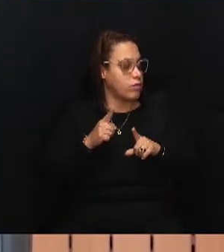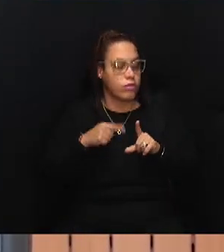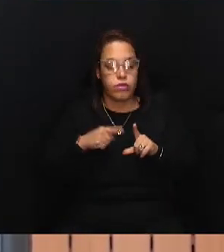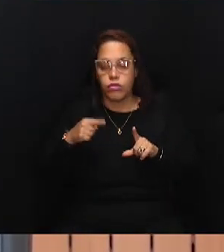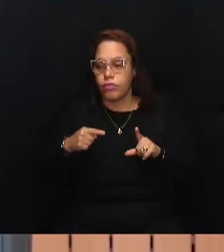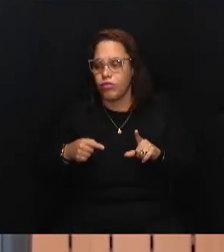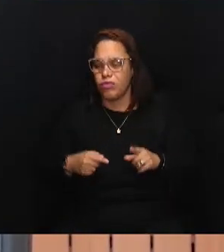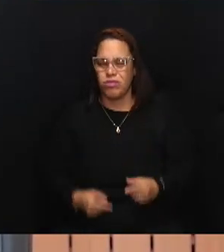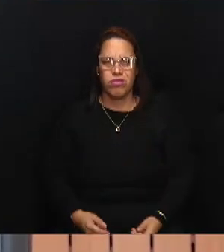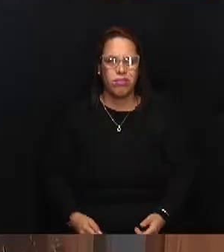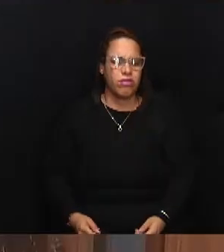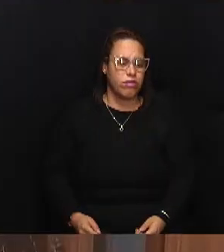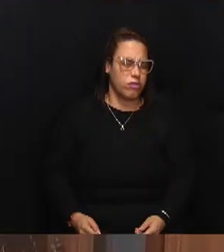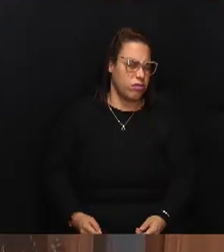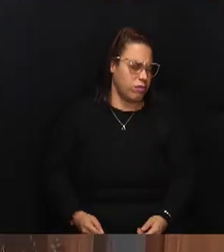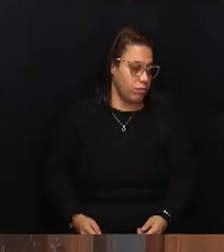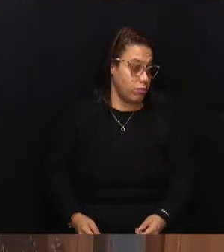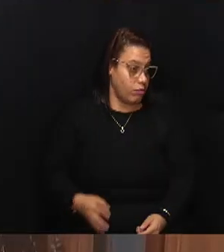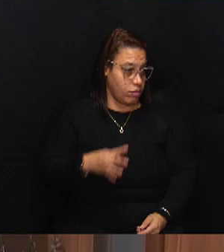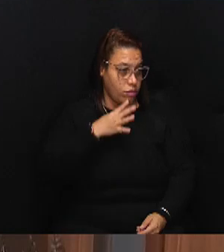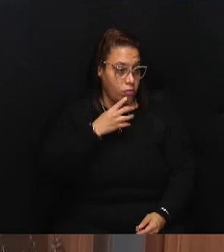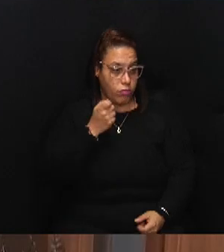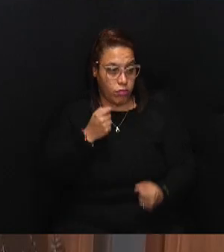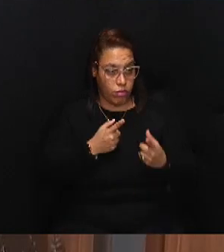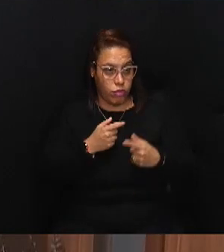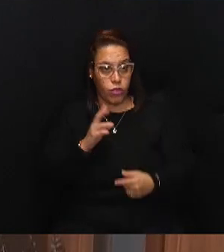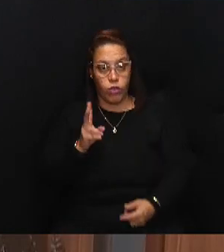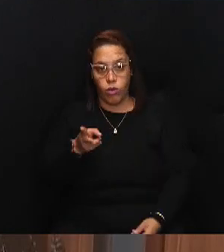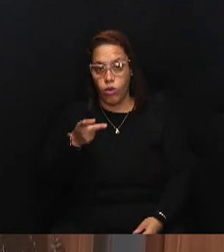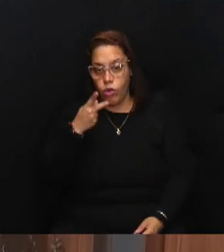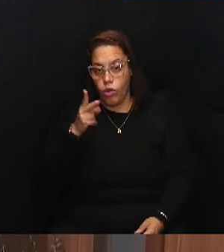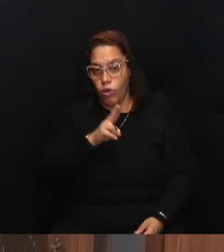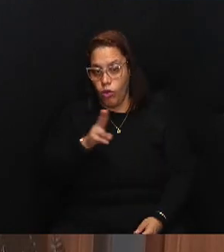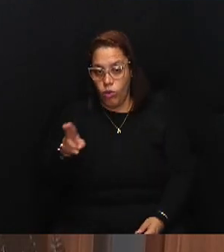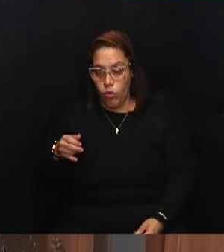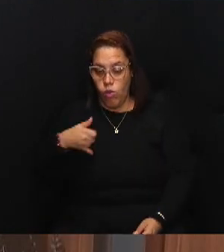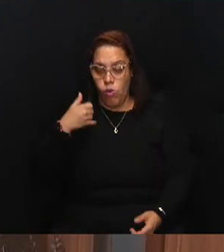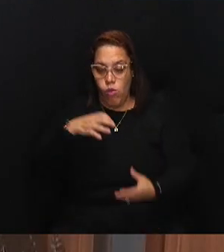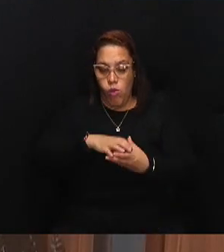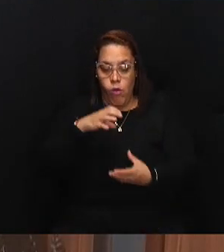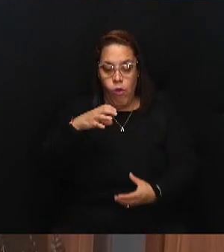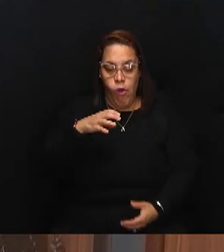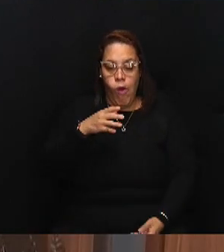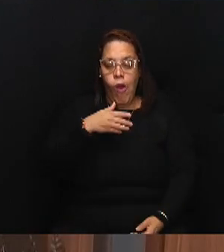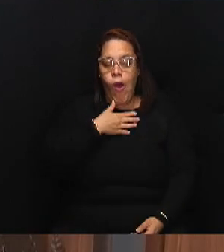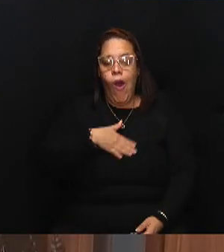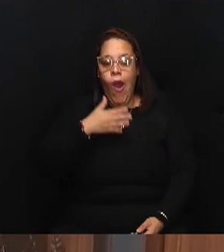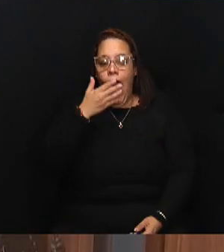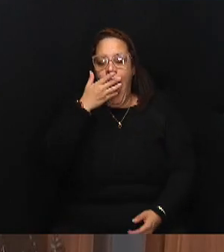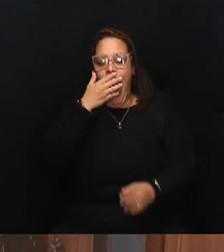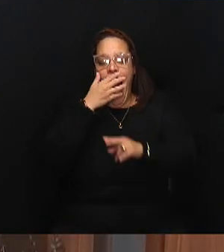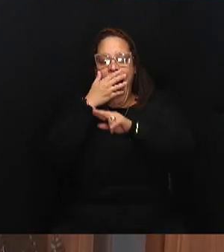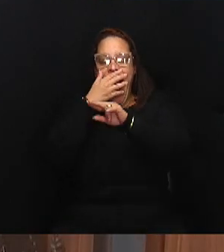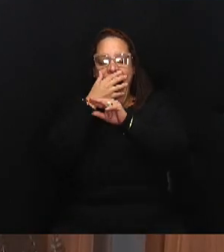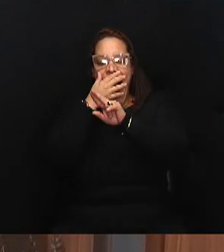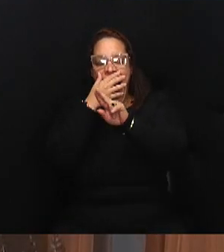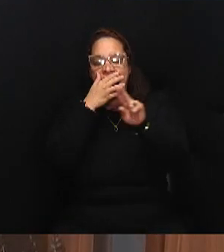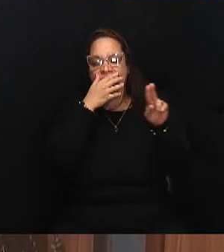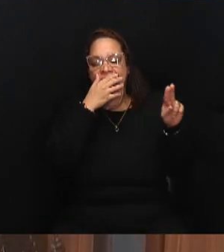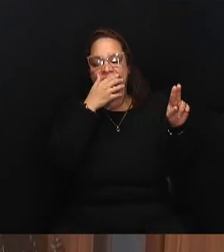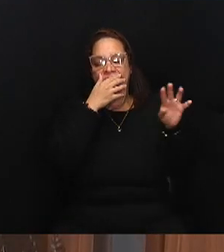gente sempre todo mundo fala. conhece um caso parecido, né? Então, a gente sempre fala o nome do idoso, de preferência o nome completo, né?